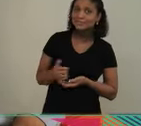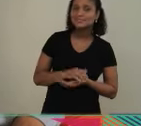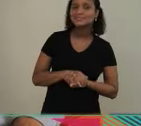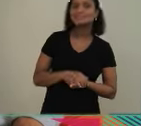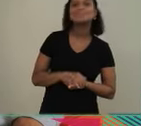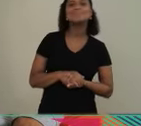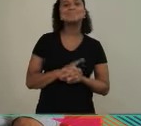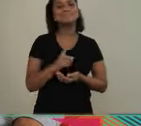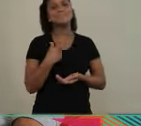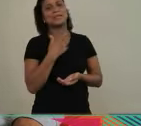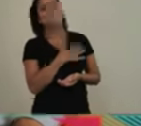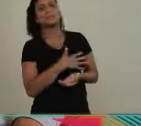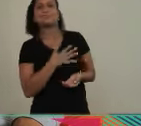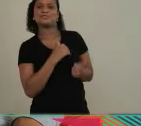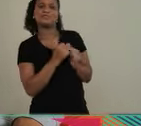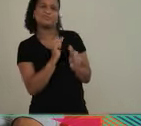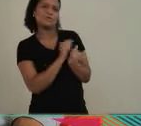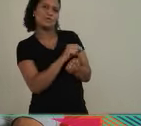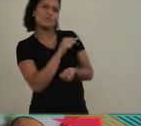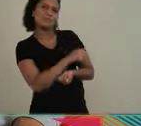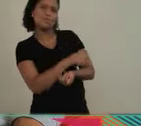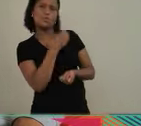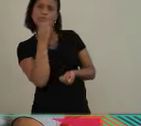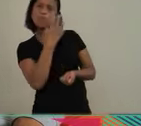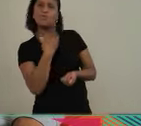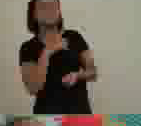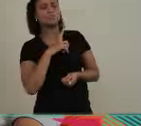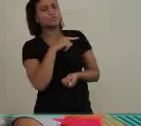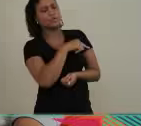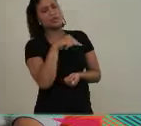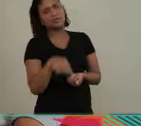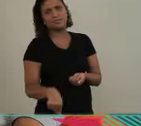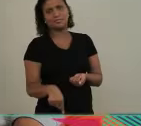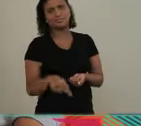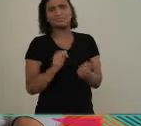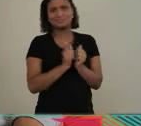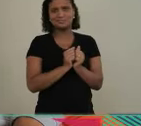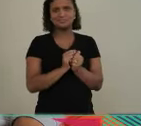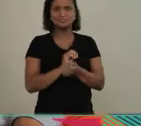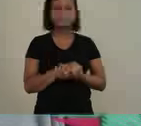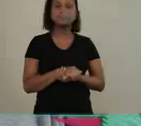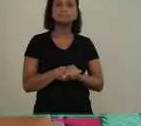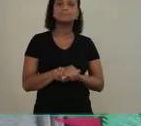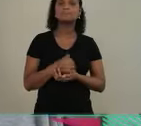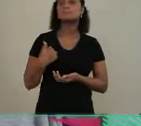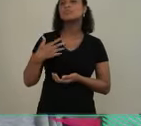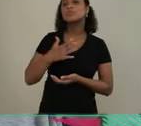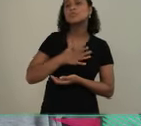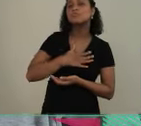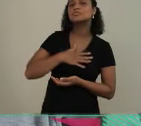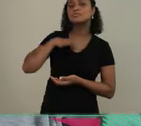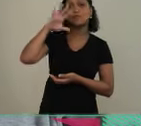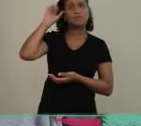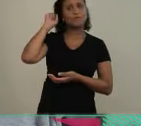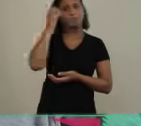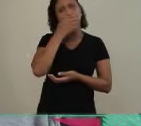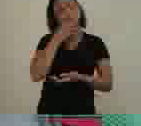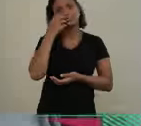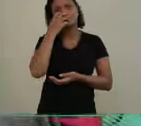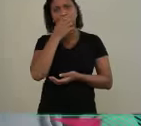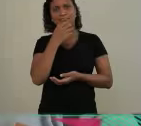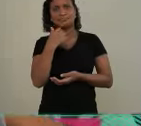é um prazer de estar com ele, é tudo de bom que eu tenho aqui hoje. Eu gosto de ouvir